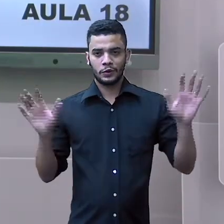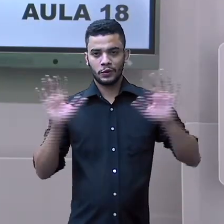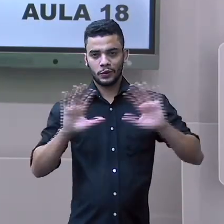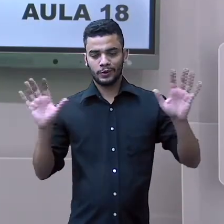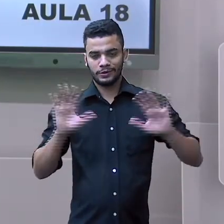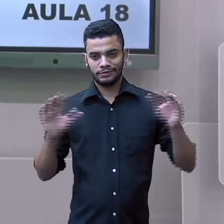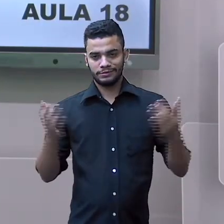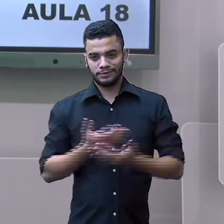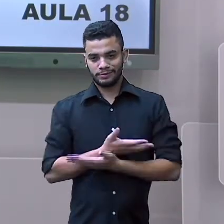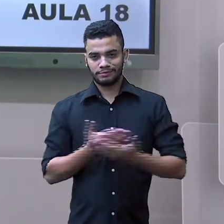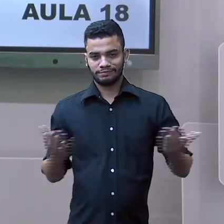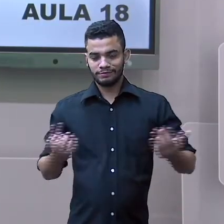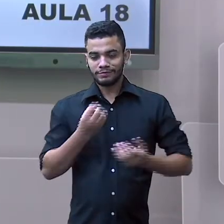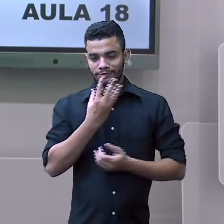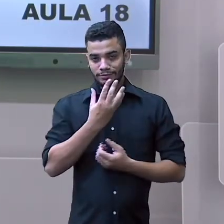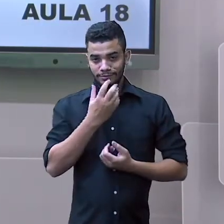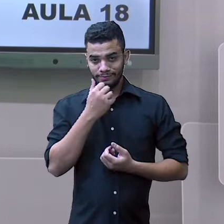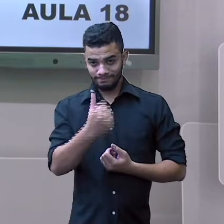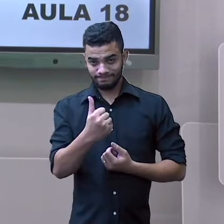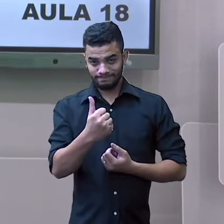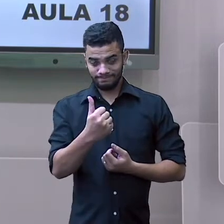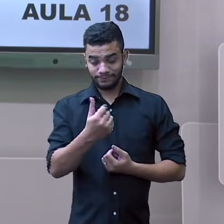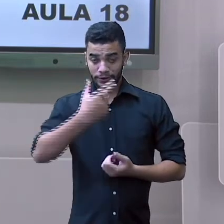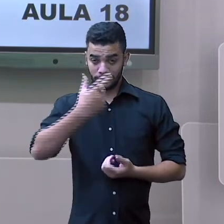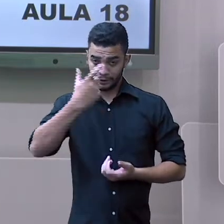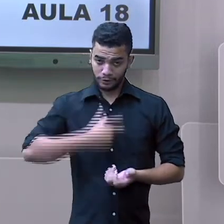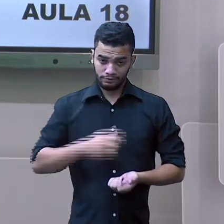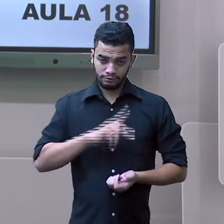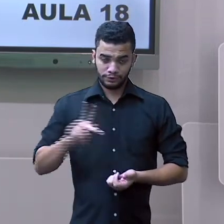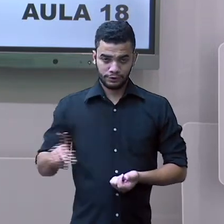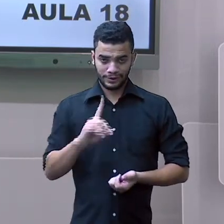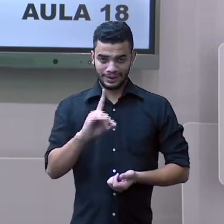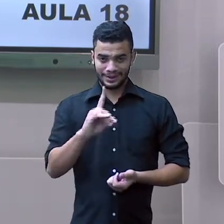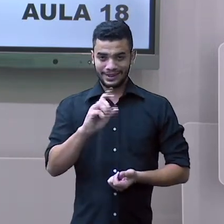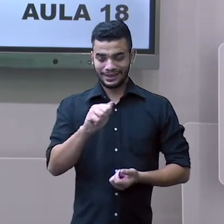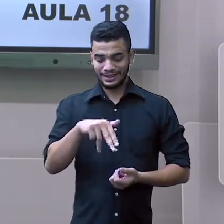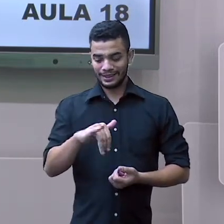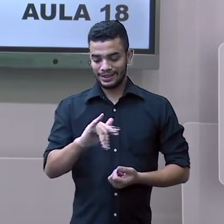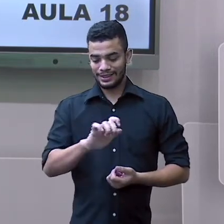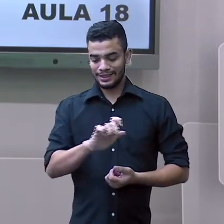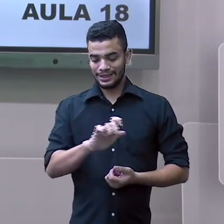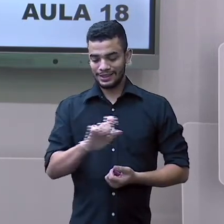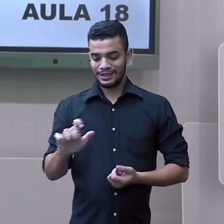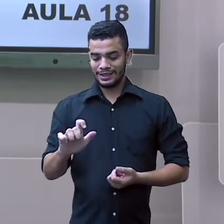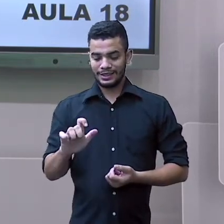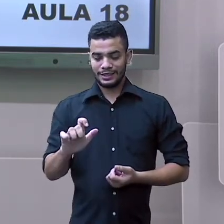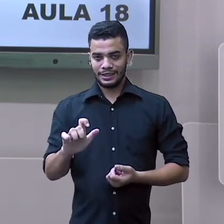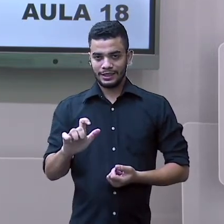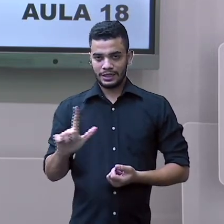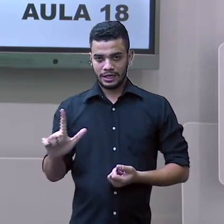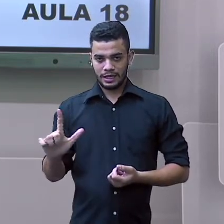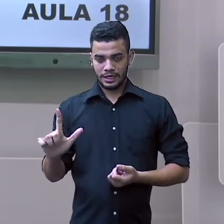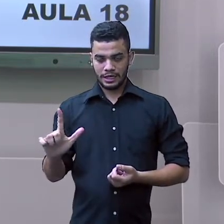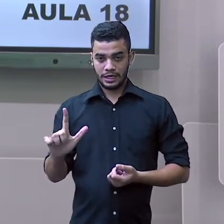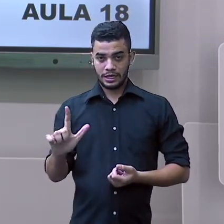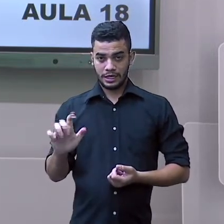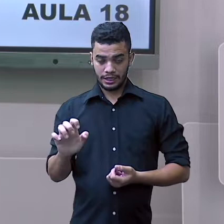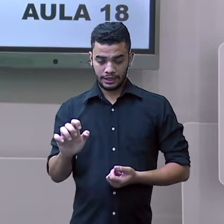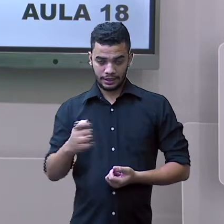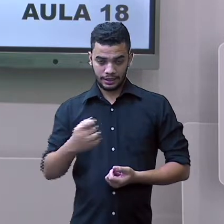Olá, queridos estudantes, tudo bem com vocês? Eu sou a professora Daniele Cristine e vamos juntos ficar com o componente curricular